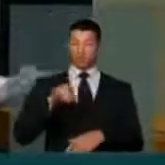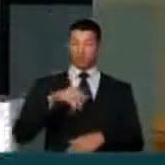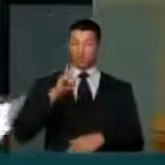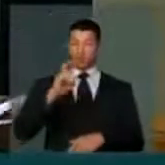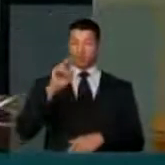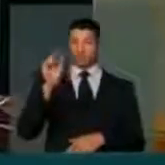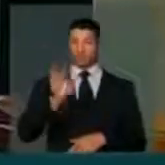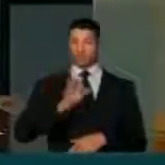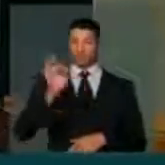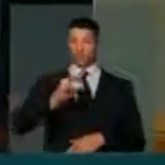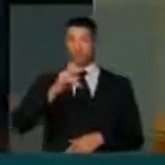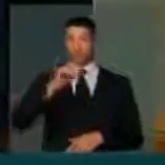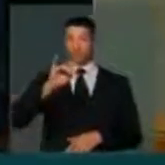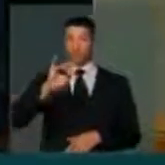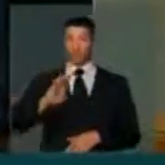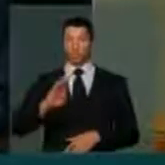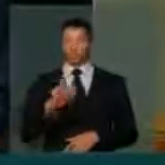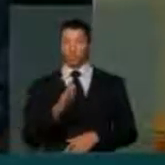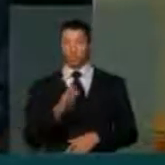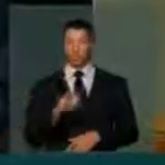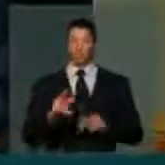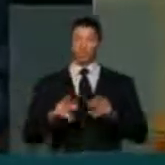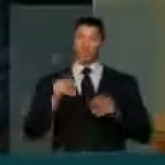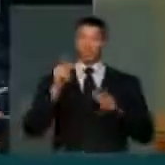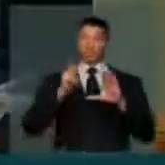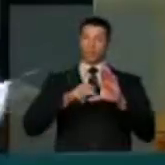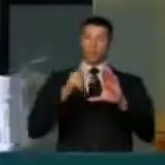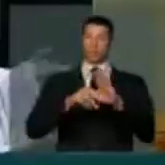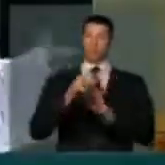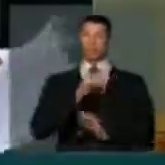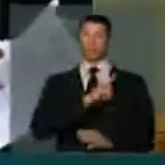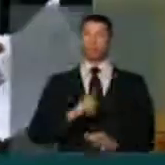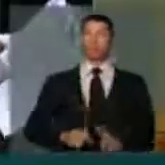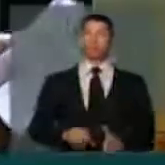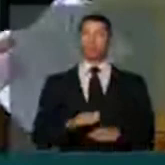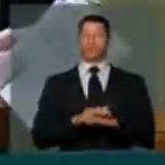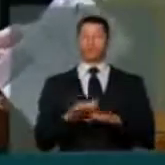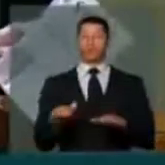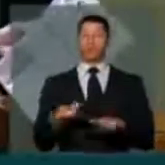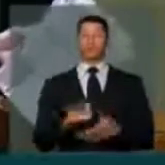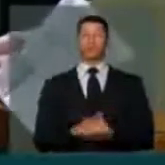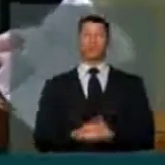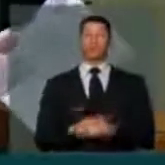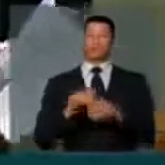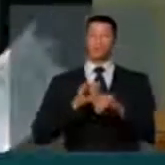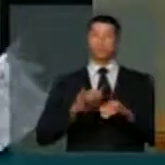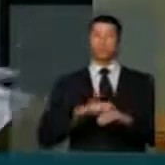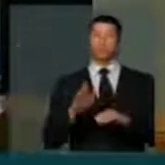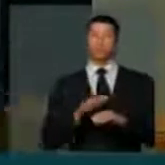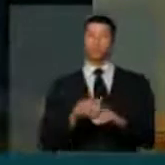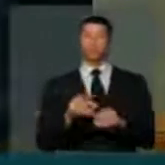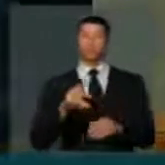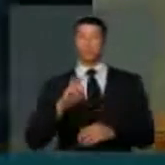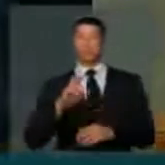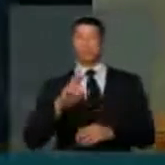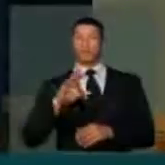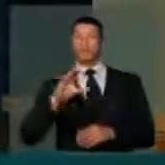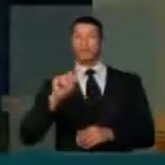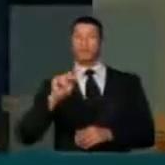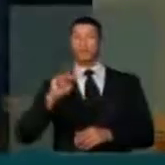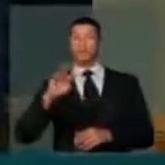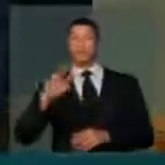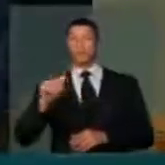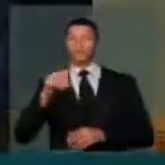0,5% do PIB. Ou seja, a poupança do governo caiu. E aqui diz mais: a renda per capita do cidadão